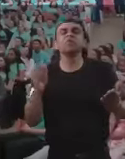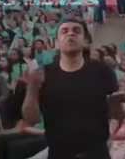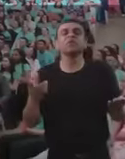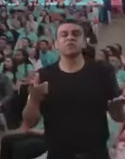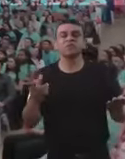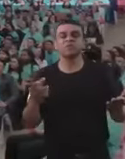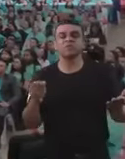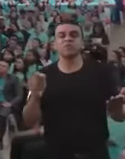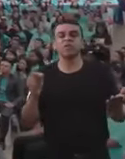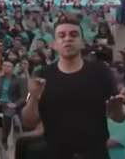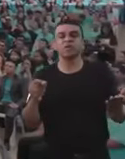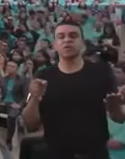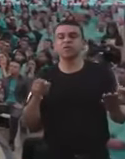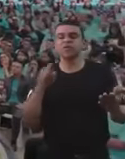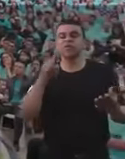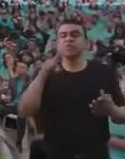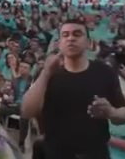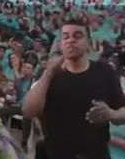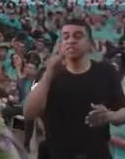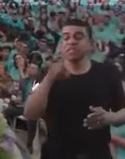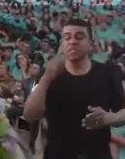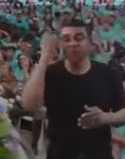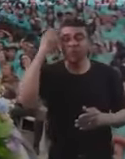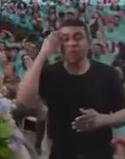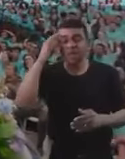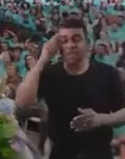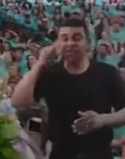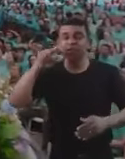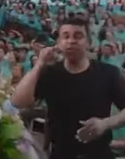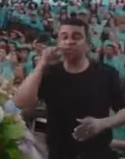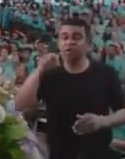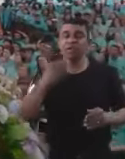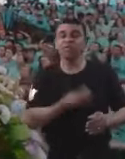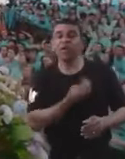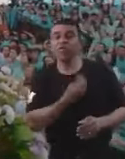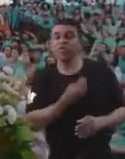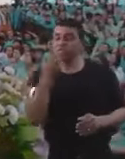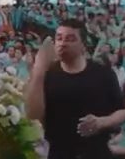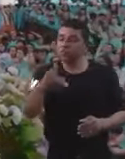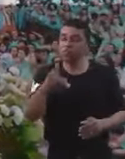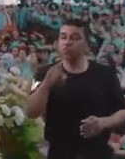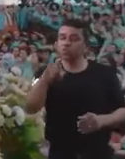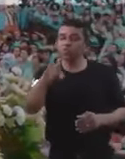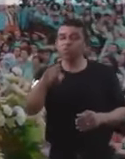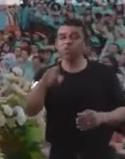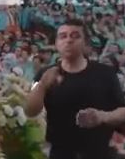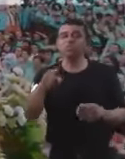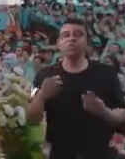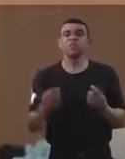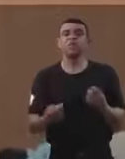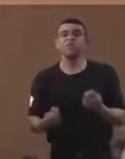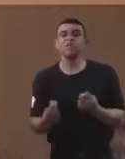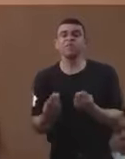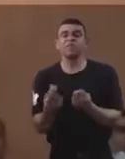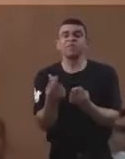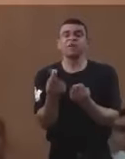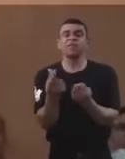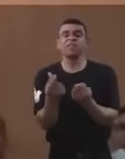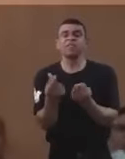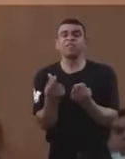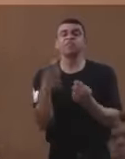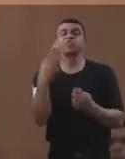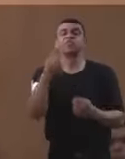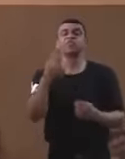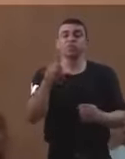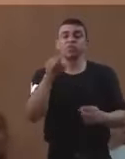mesma, só pensa em si mesmo, um poço sem fundo, e você coloca a sua avareza no culto, me dá, me dá, me dá, me dá,